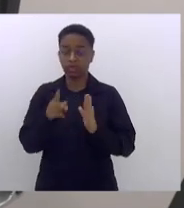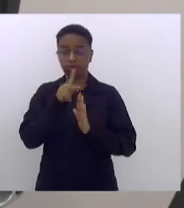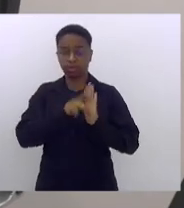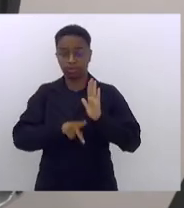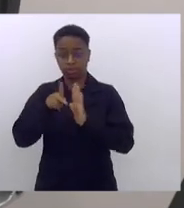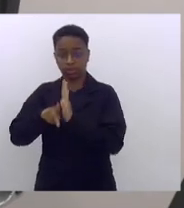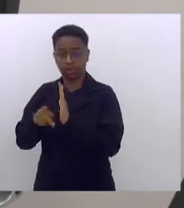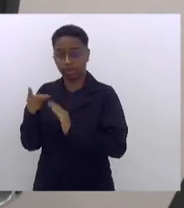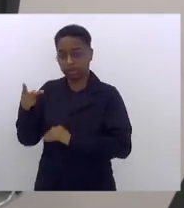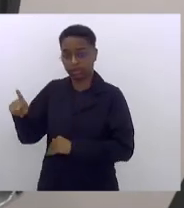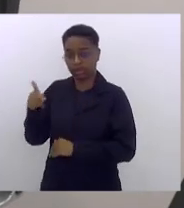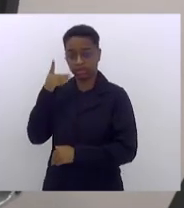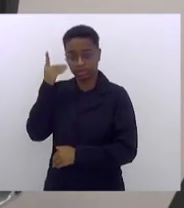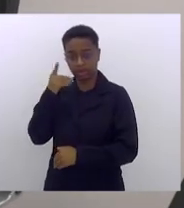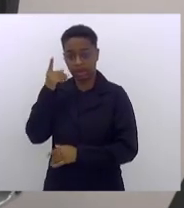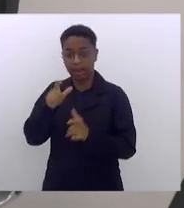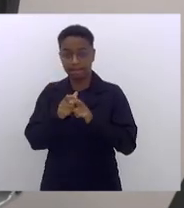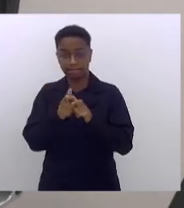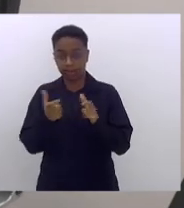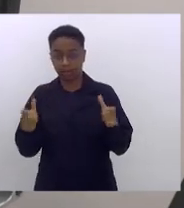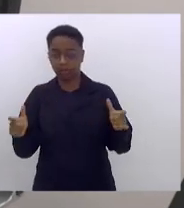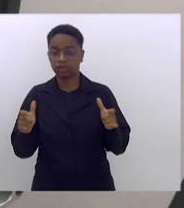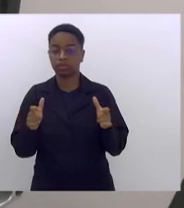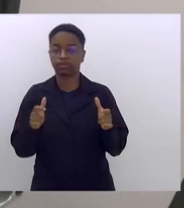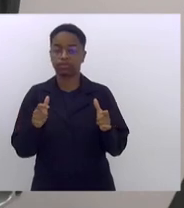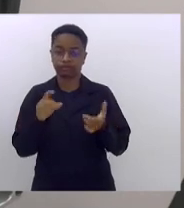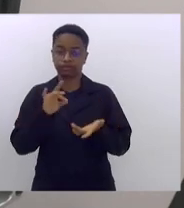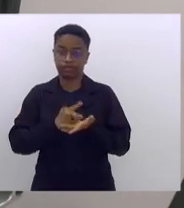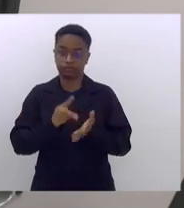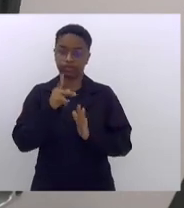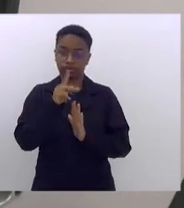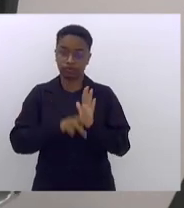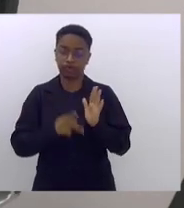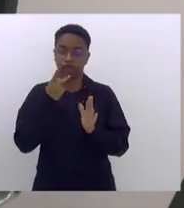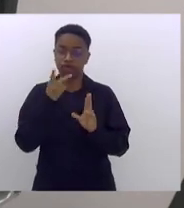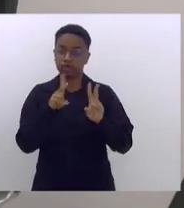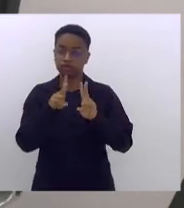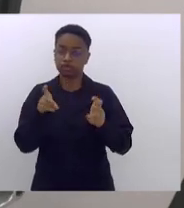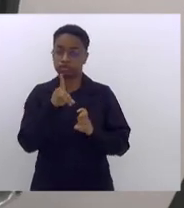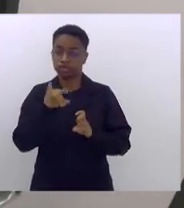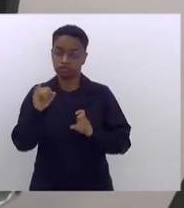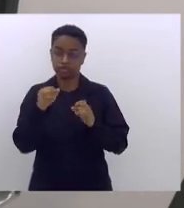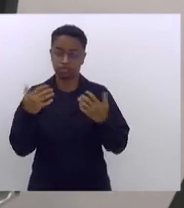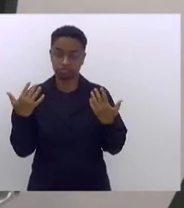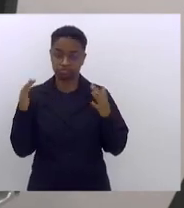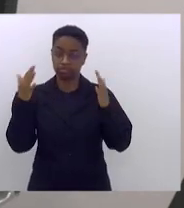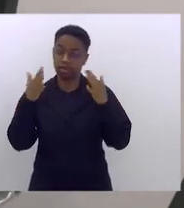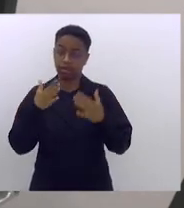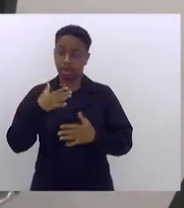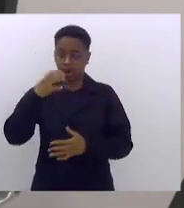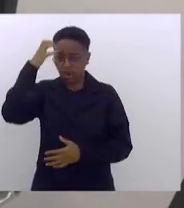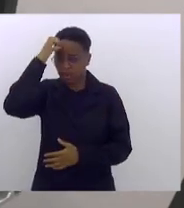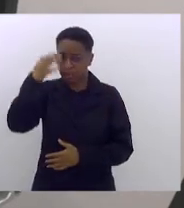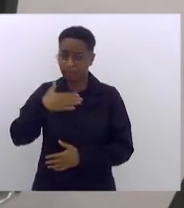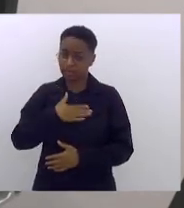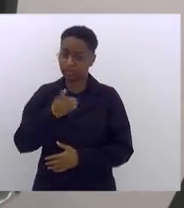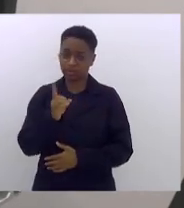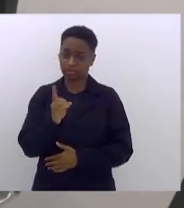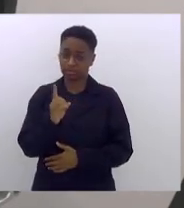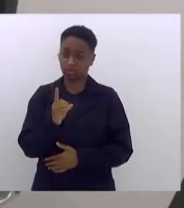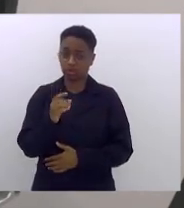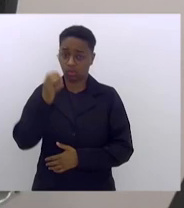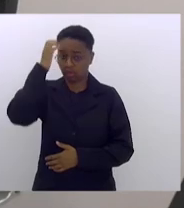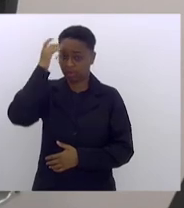deputado Andrezinho Siciliano, a maioria dos projetos de fato versa sobre datas comemorativas, então a culpa não é minha, a culpa é da produção legislativa